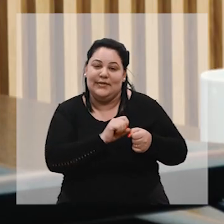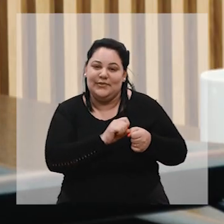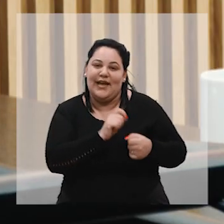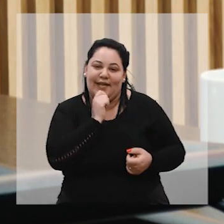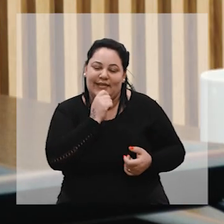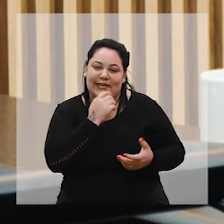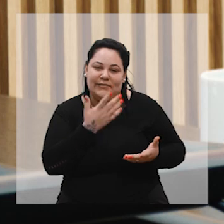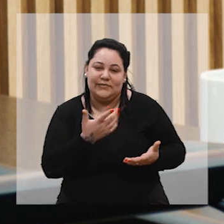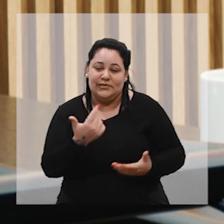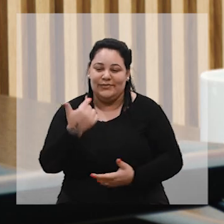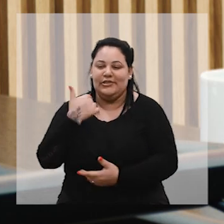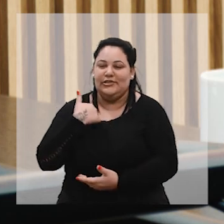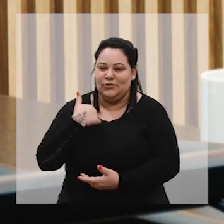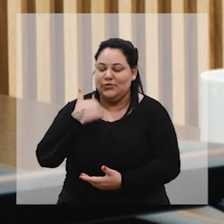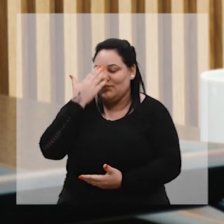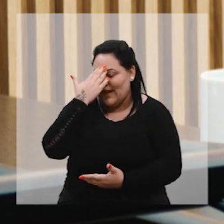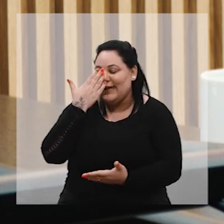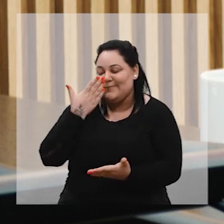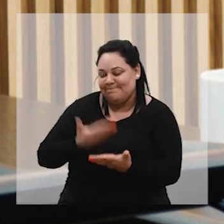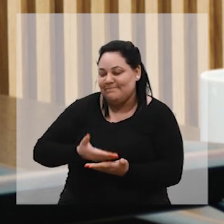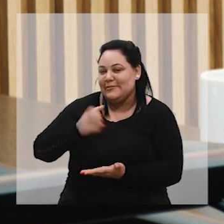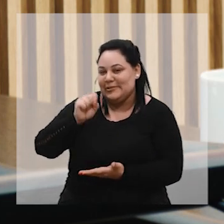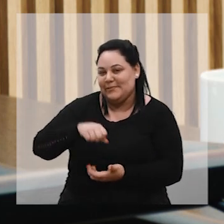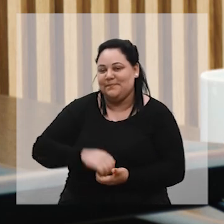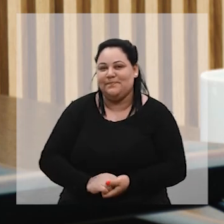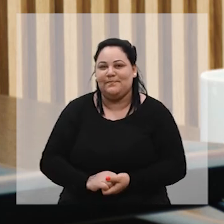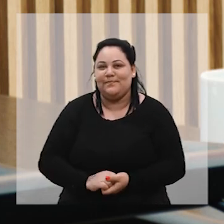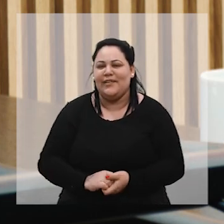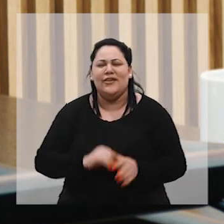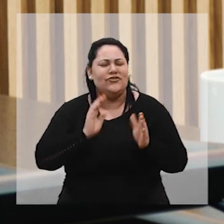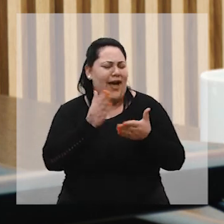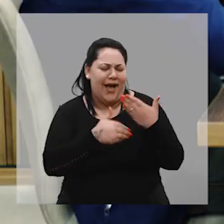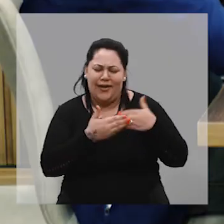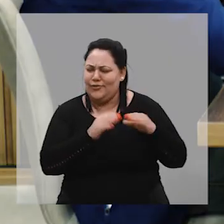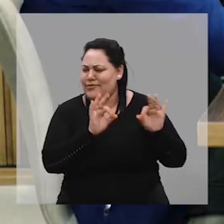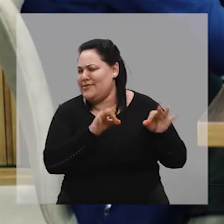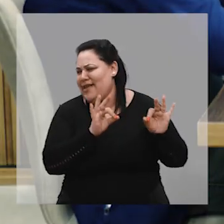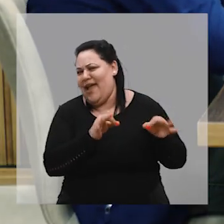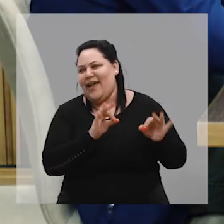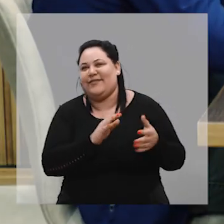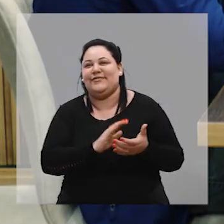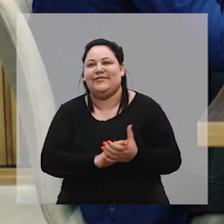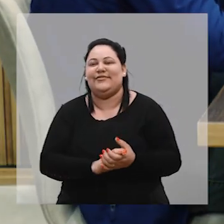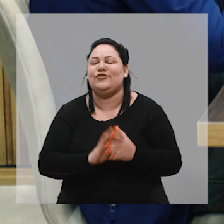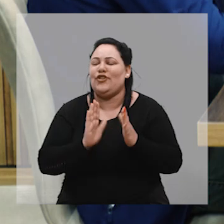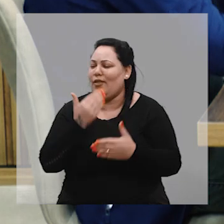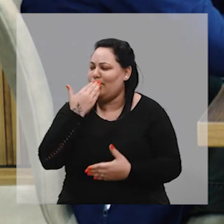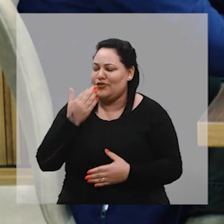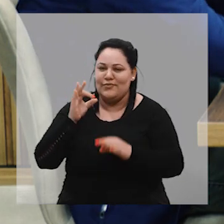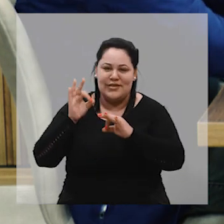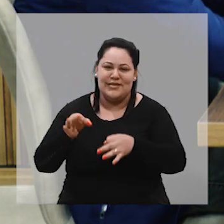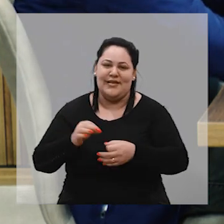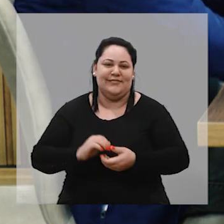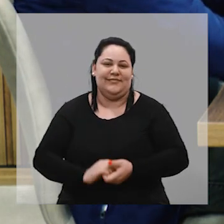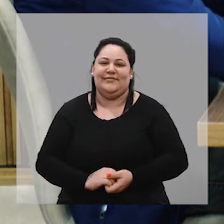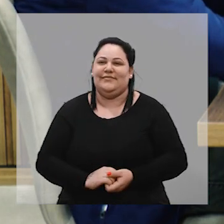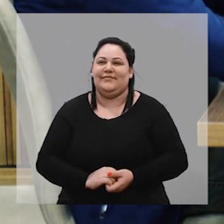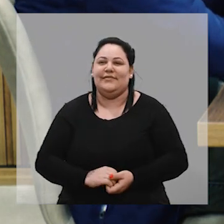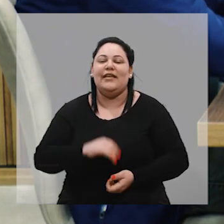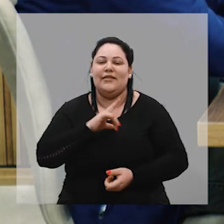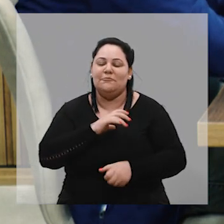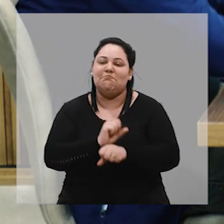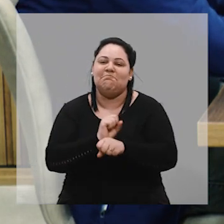Cerreal. Então, eu tô bem confiante mesmo. Assim, Senão, já deu tudo certo. Senão já não falaria aqui, porque já deu realmente... tudo certo. Já deu, sim.